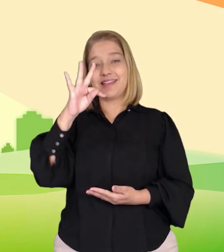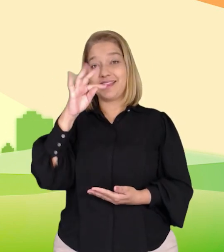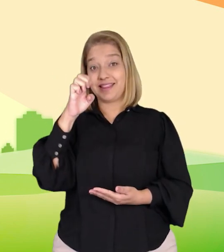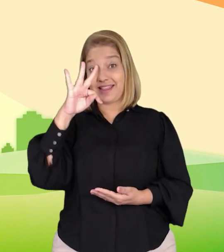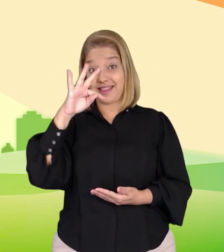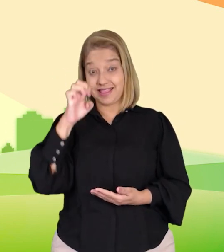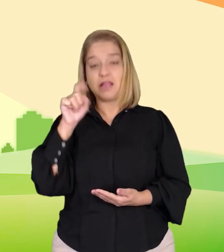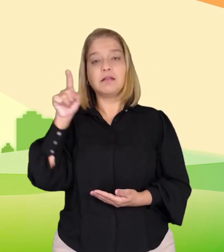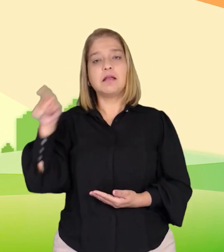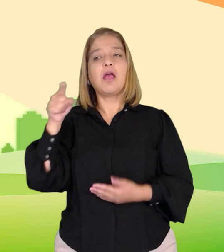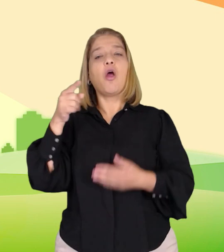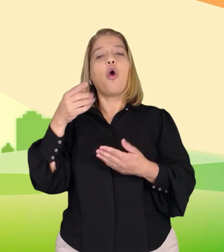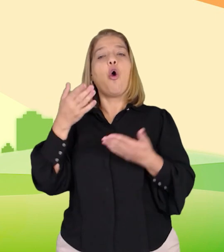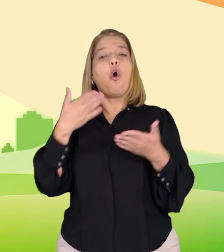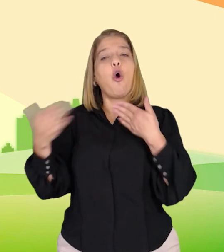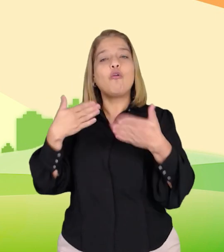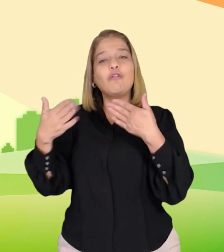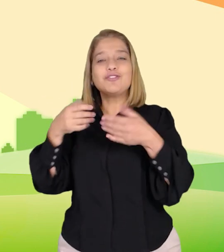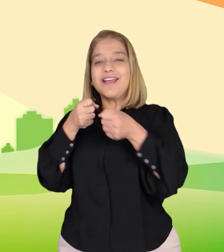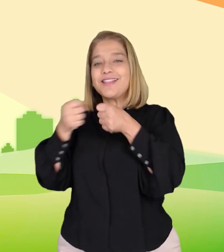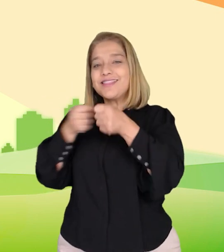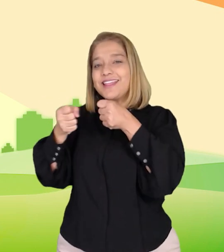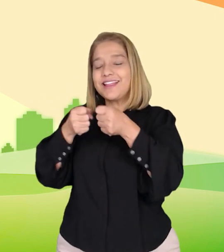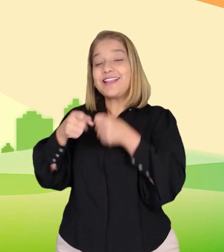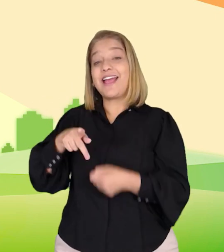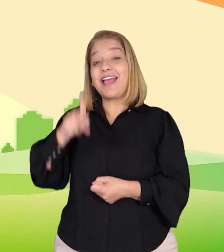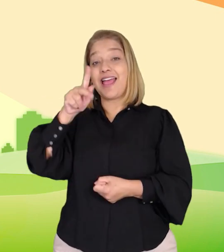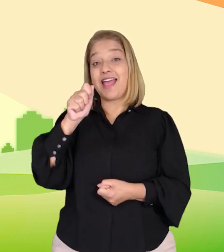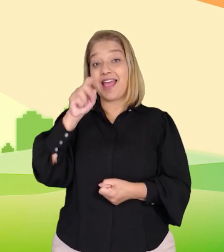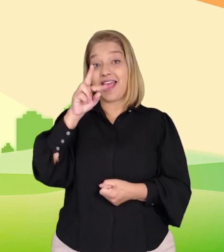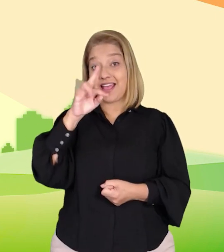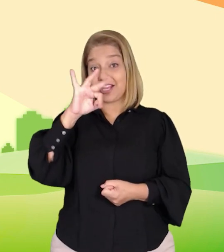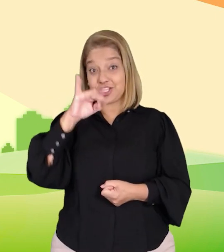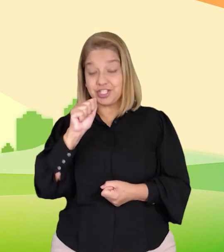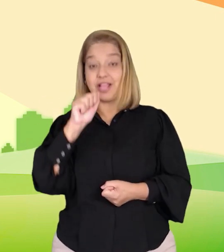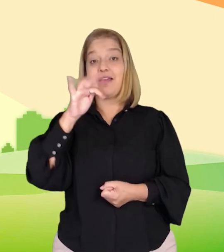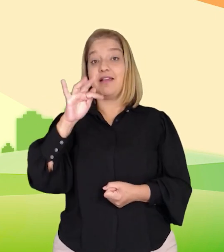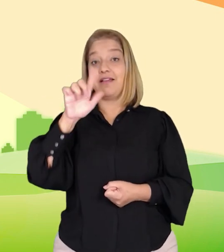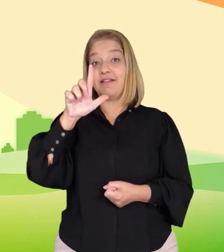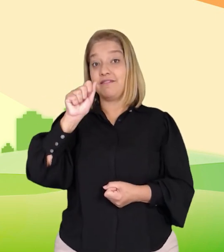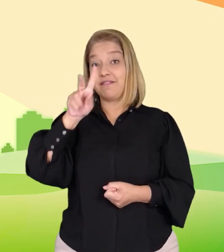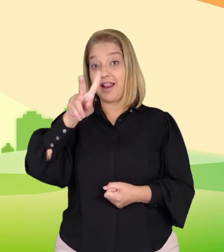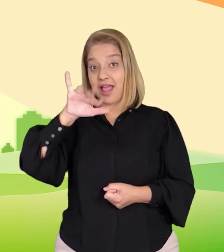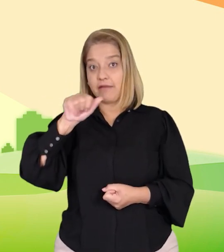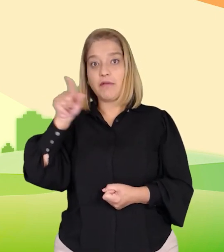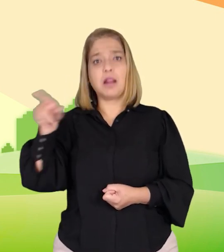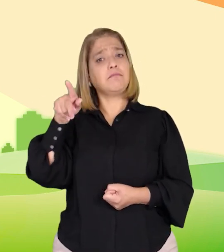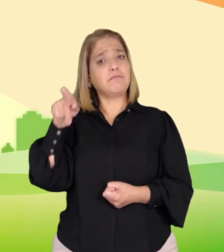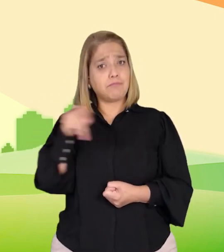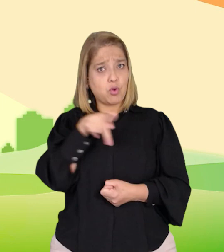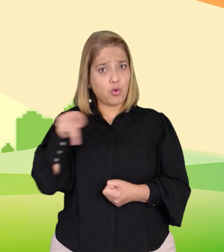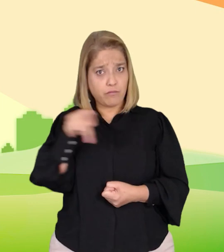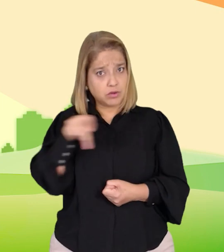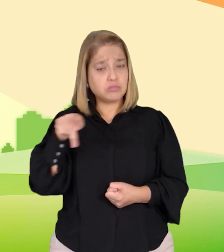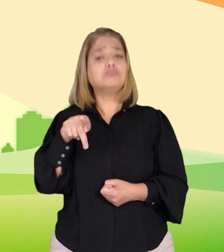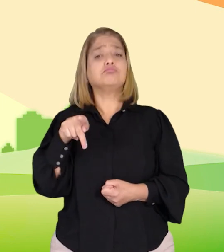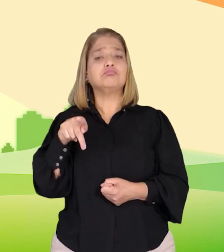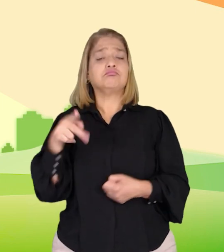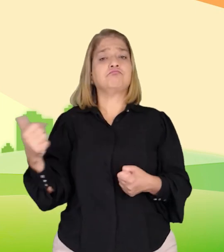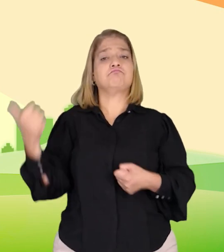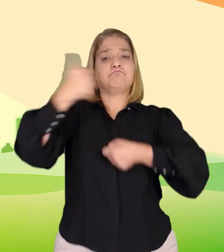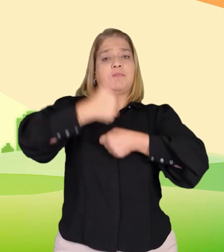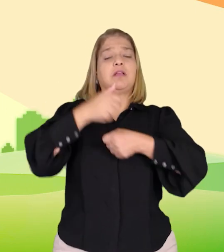colega Tetê Ribeiro teve com a entrevistada de hoje. Kátia Flávia Fernandes é